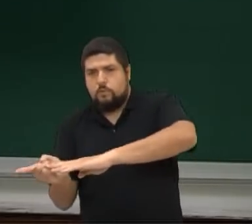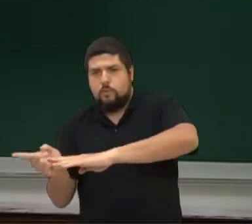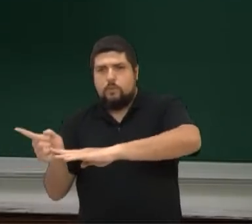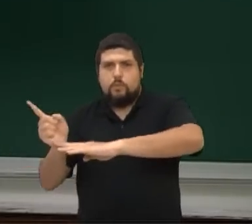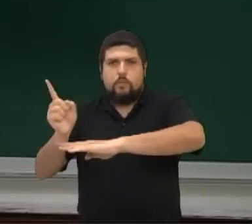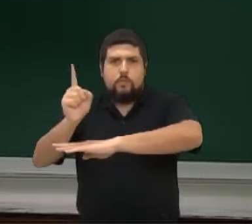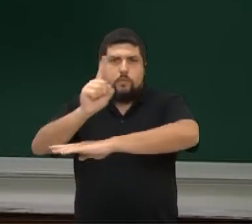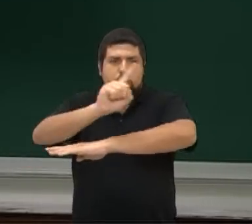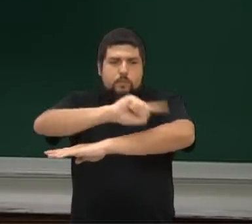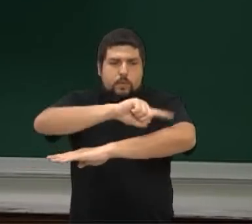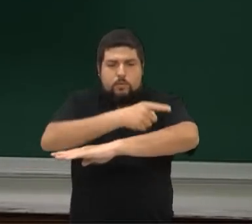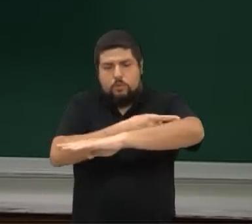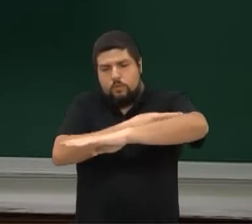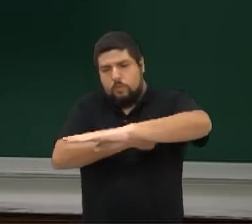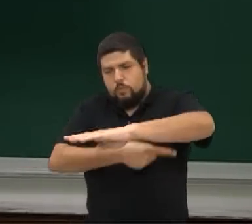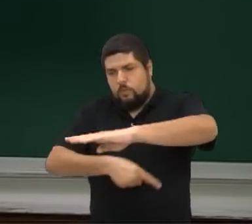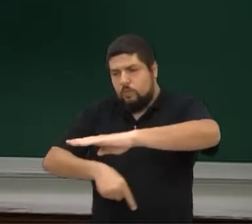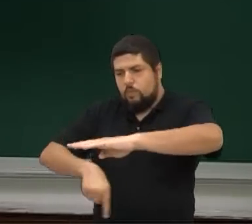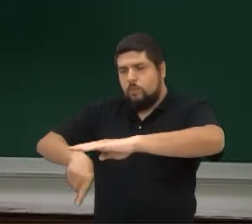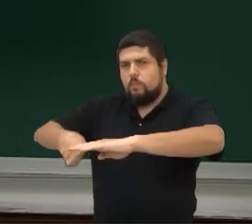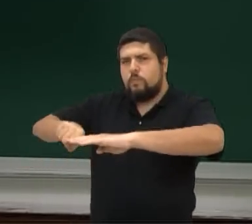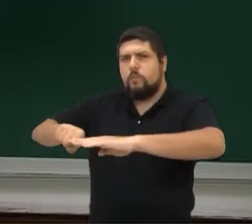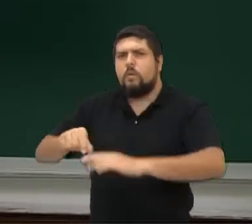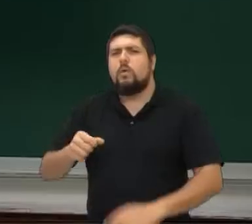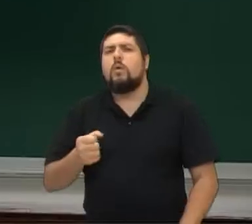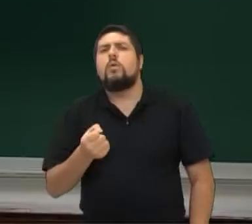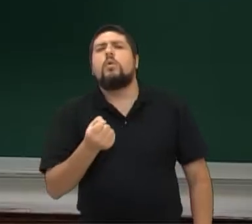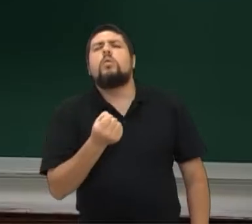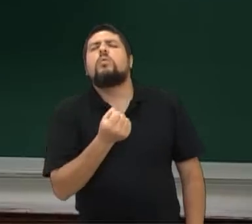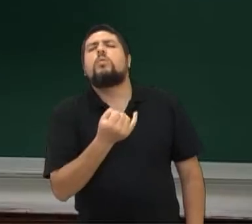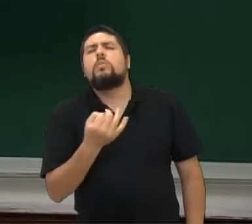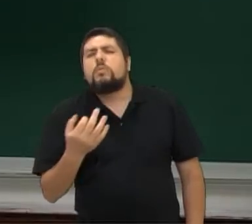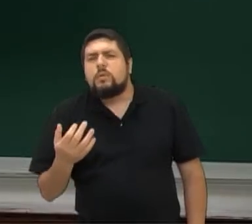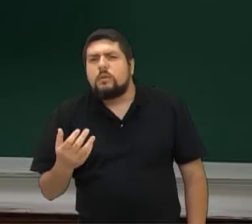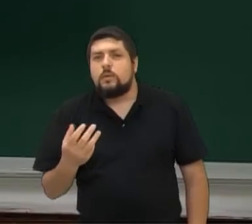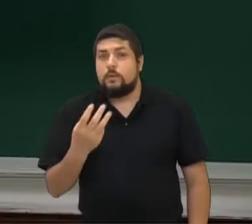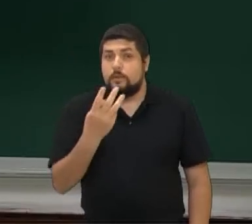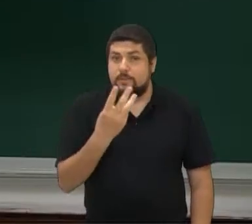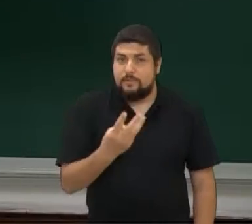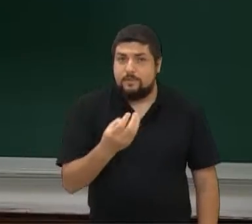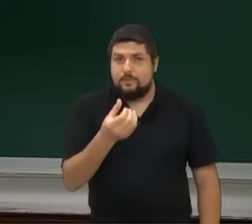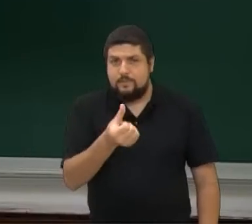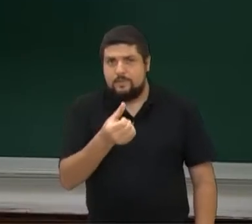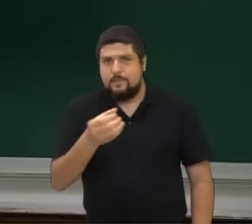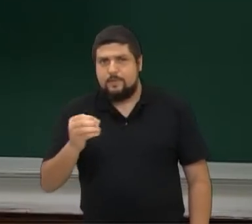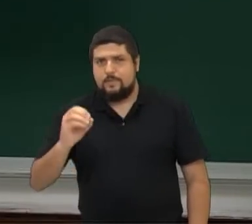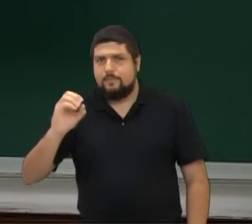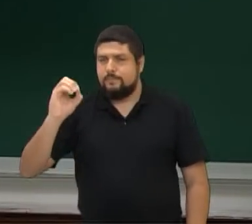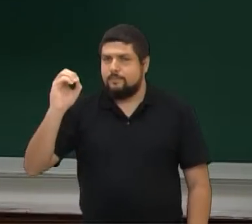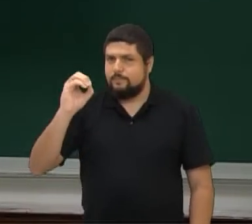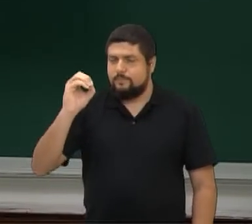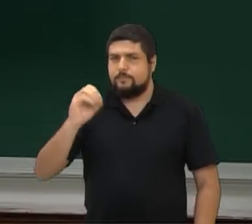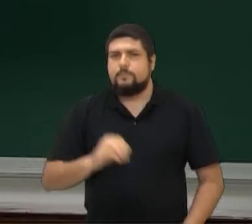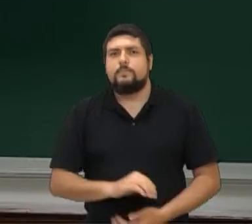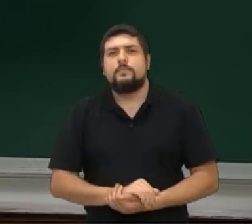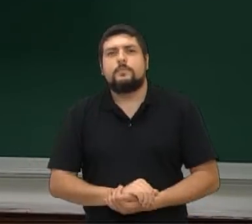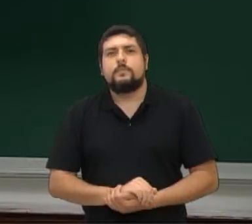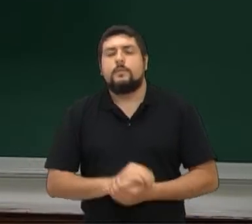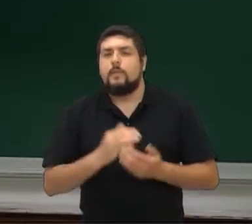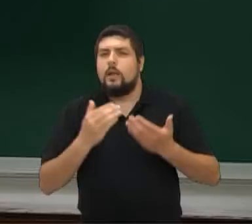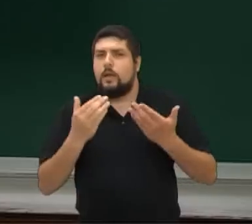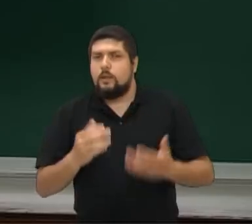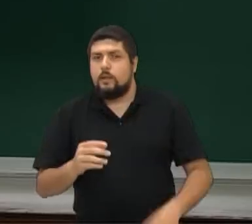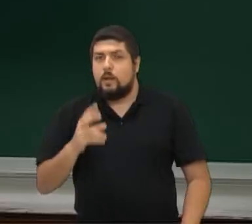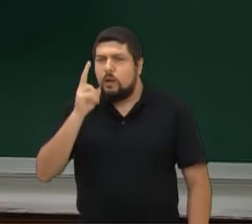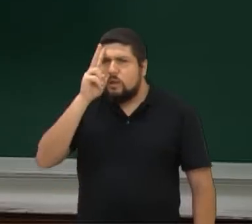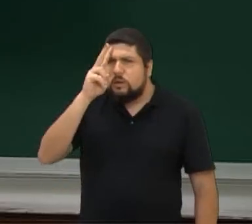ele corresponde a uma medida de 360 graus. Lembra sempre que o grau